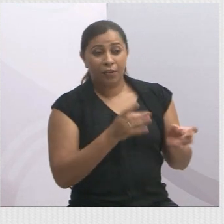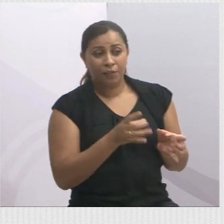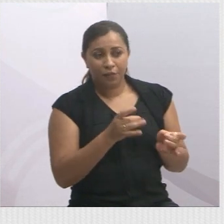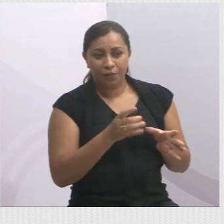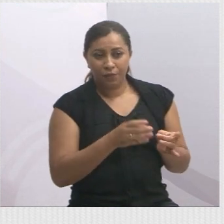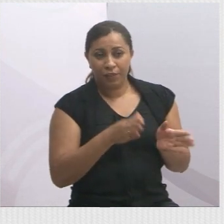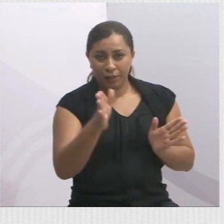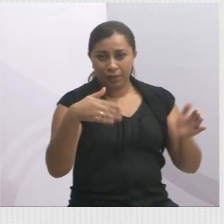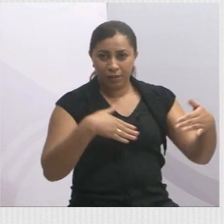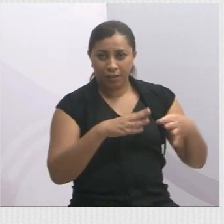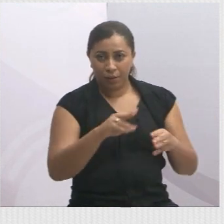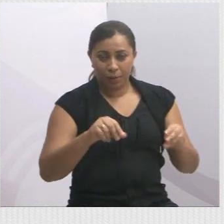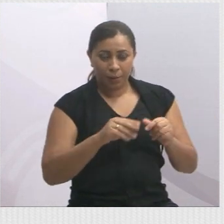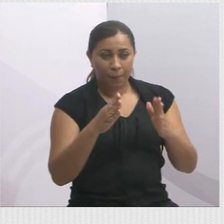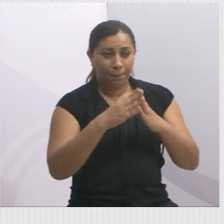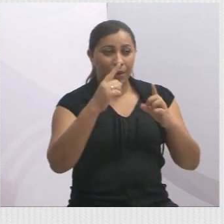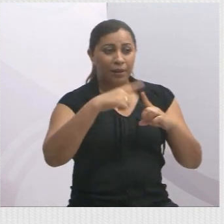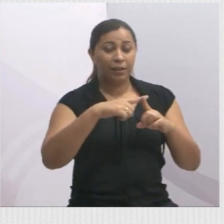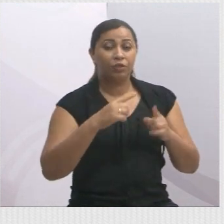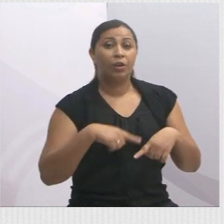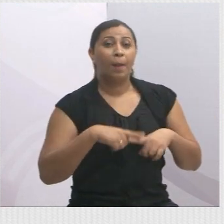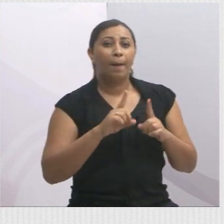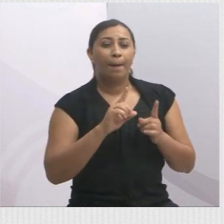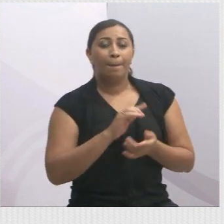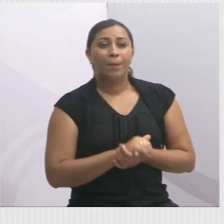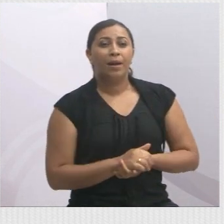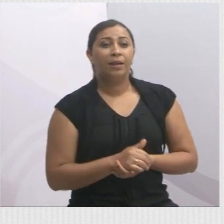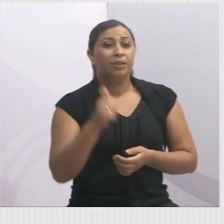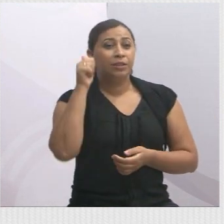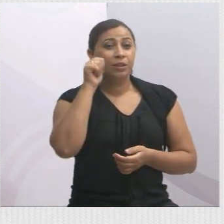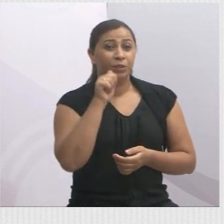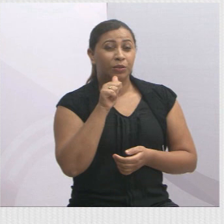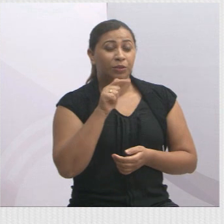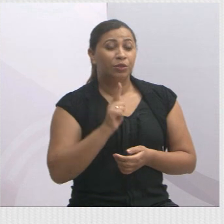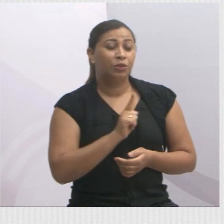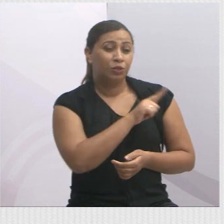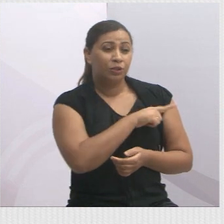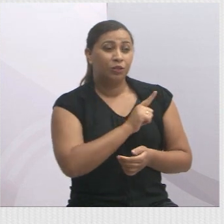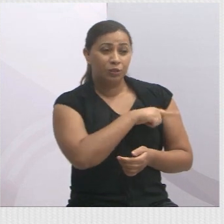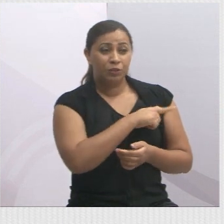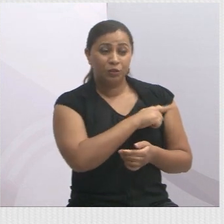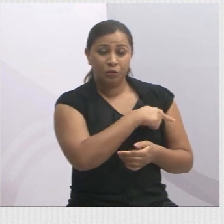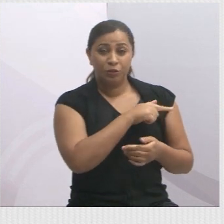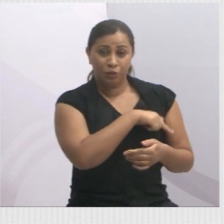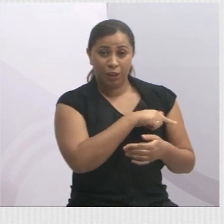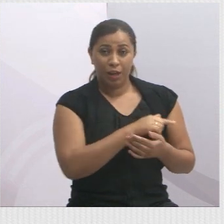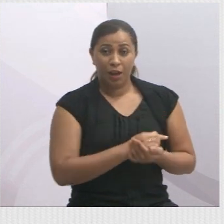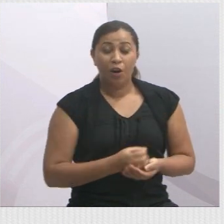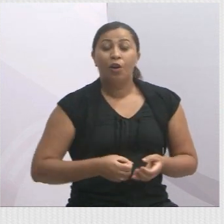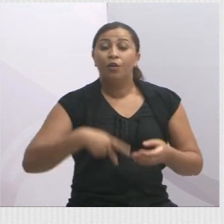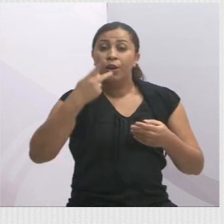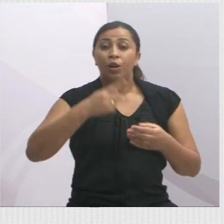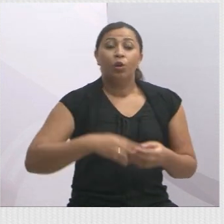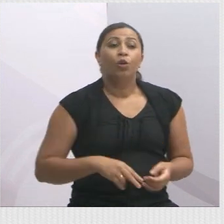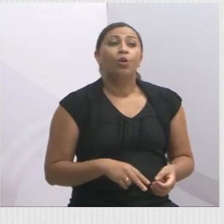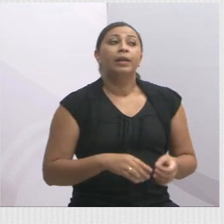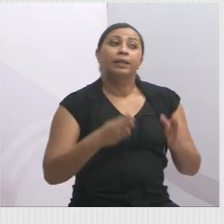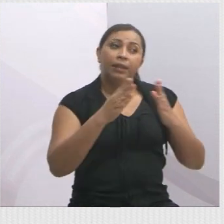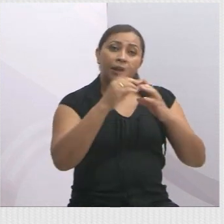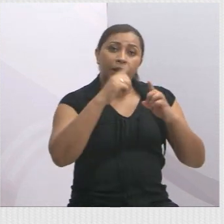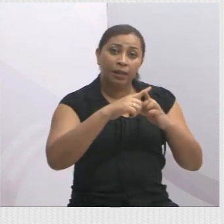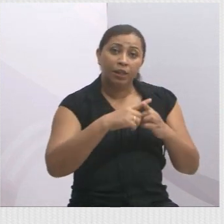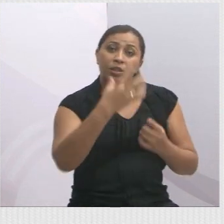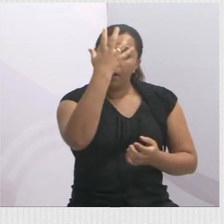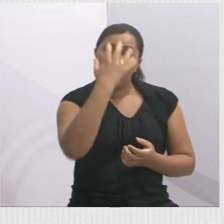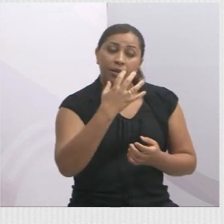terreno para a igreja, mas seu genro interferiu e disse que com a igreja o negócio era sério e que era melhor